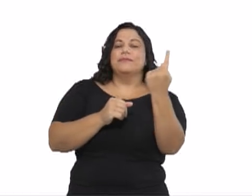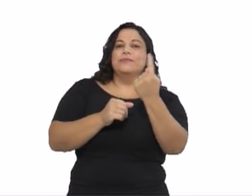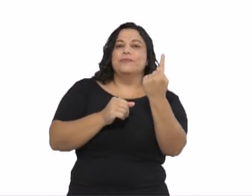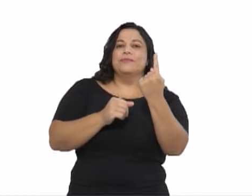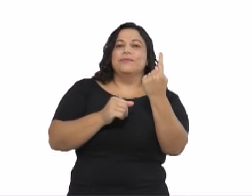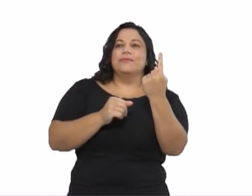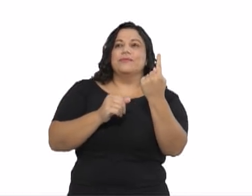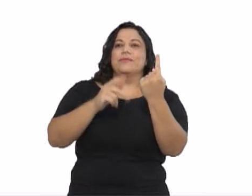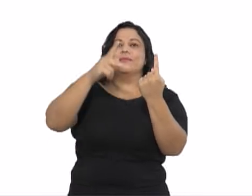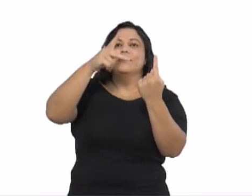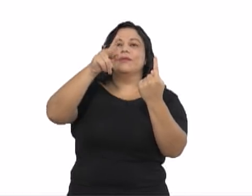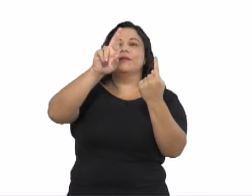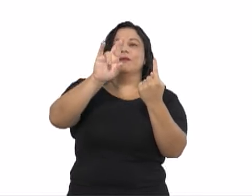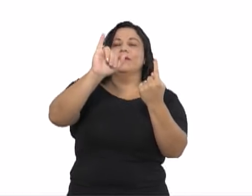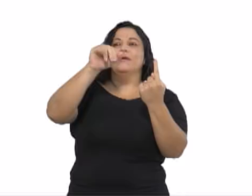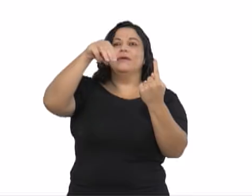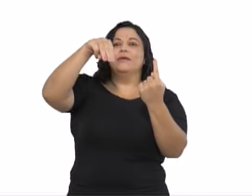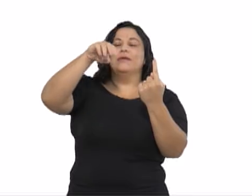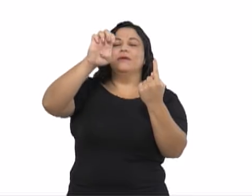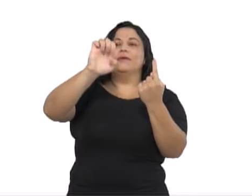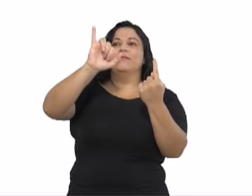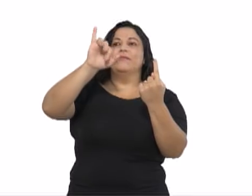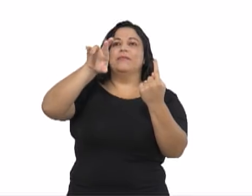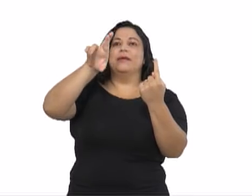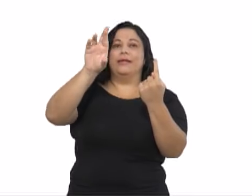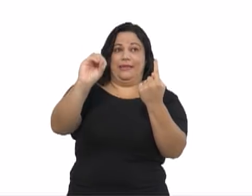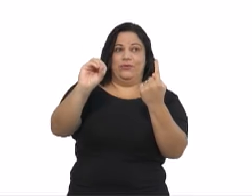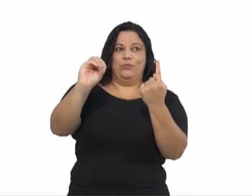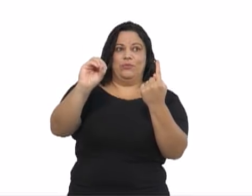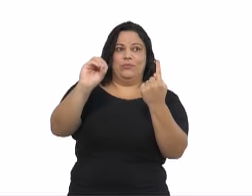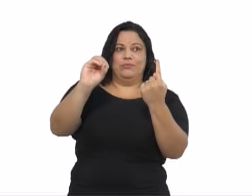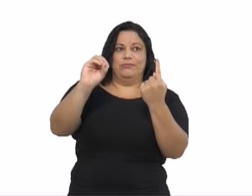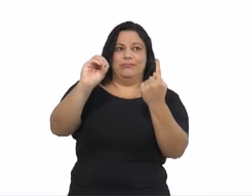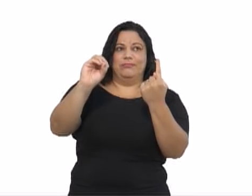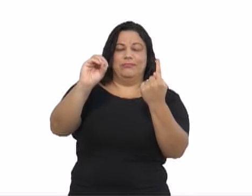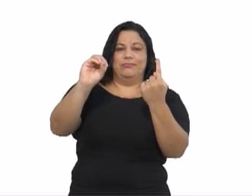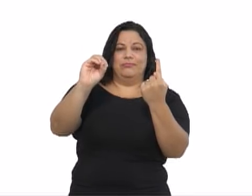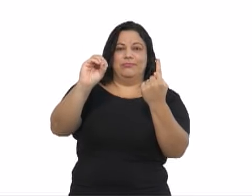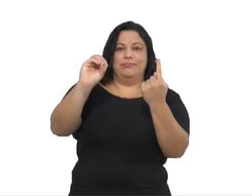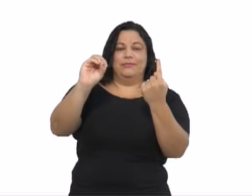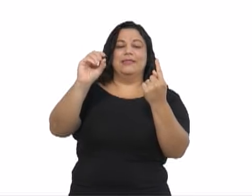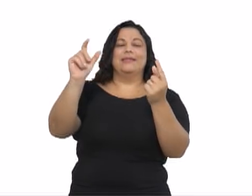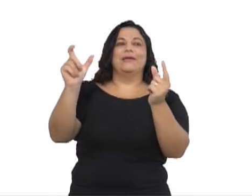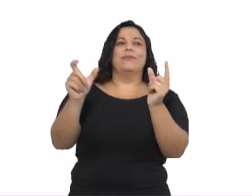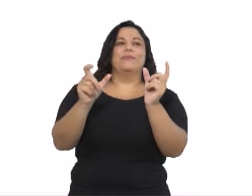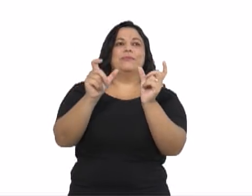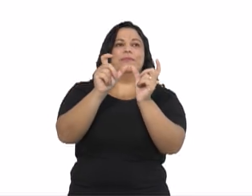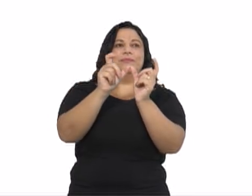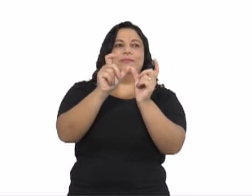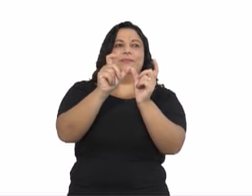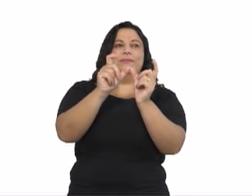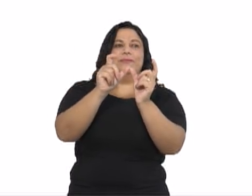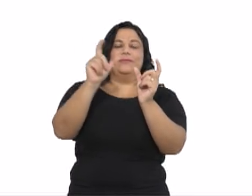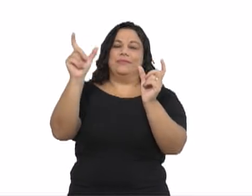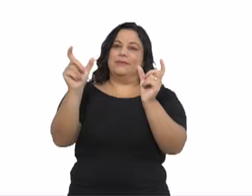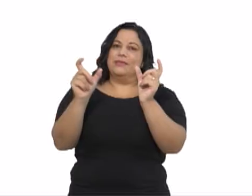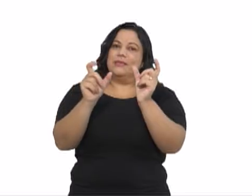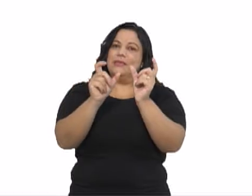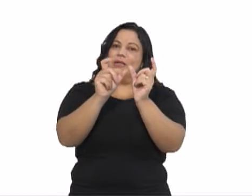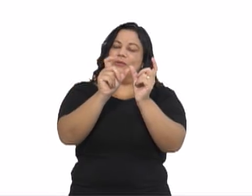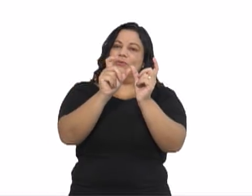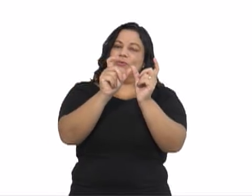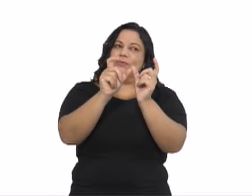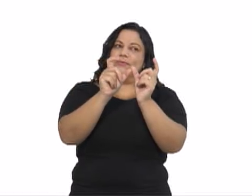duas últimas letrinhas, que é o S e o T, ela sobe lá no númerozinho